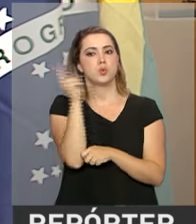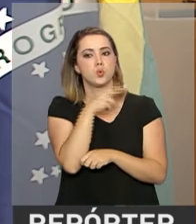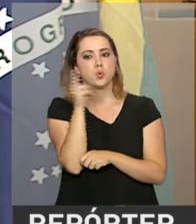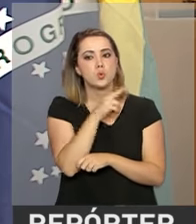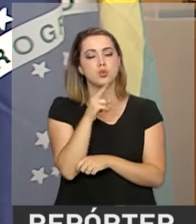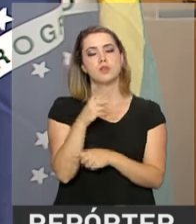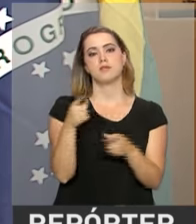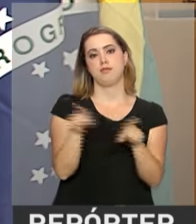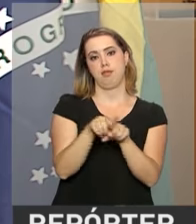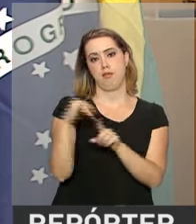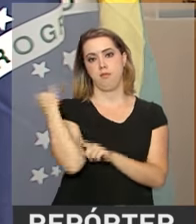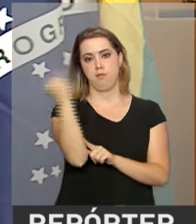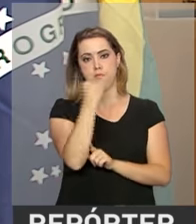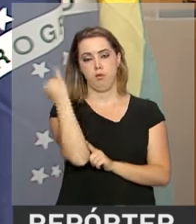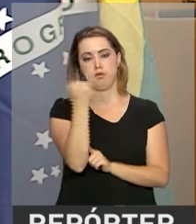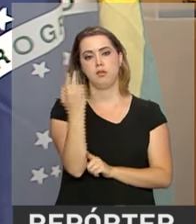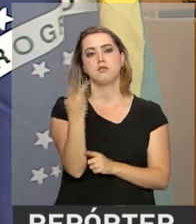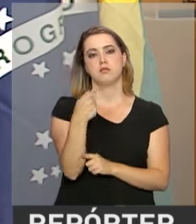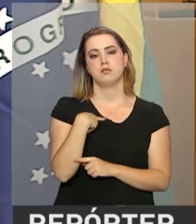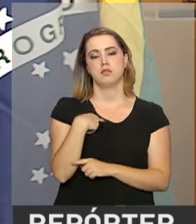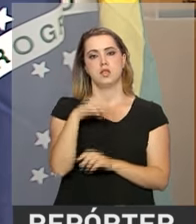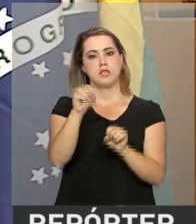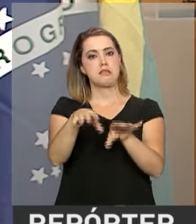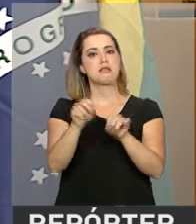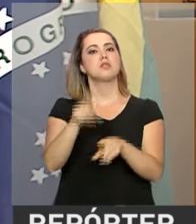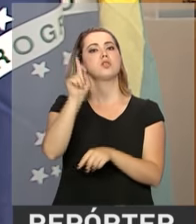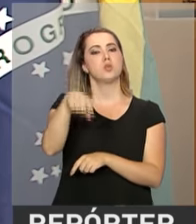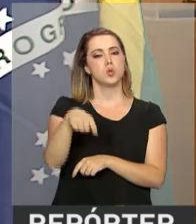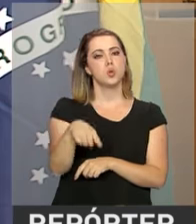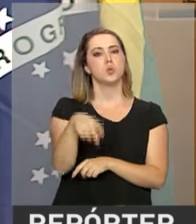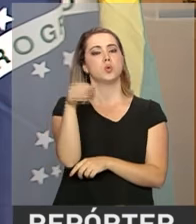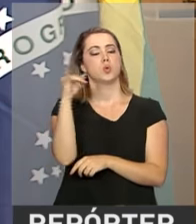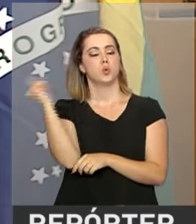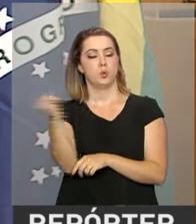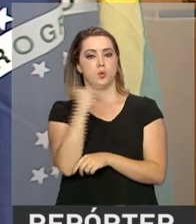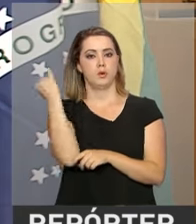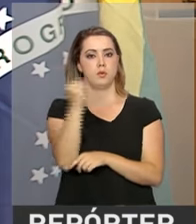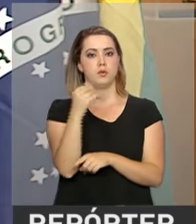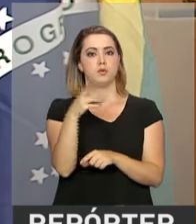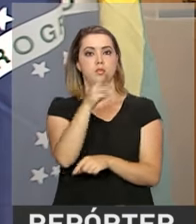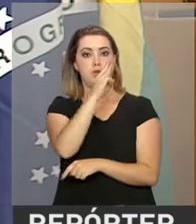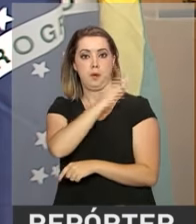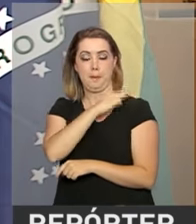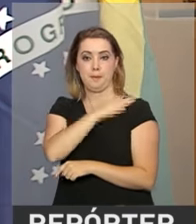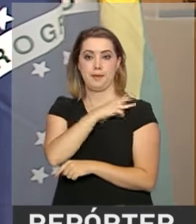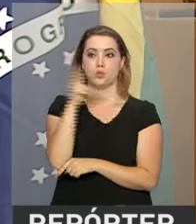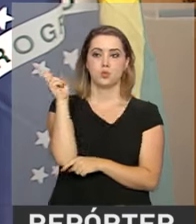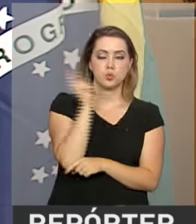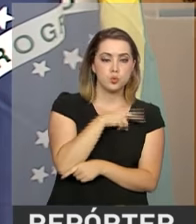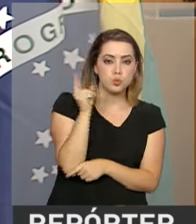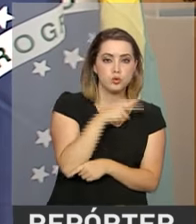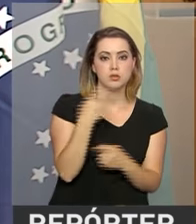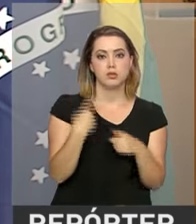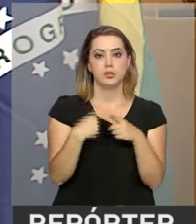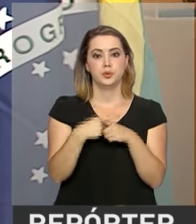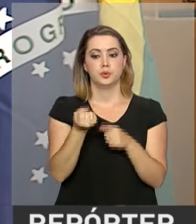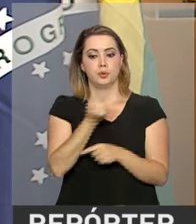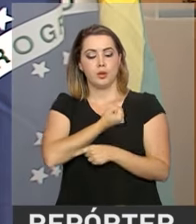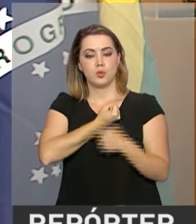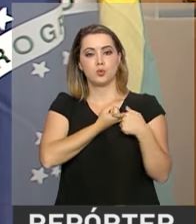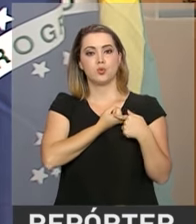relevância o tema educação é relevante e o tema ensino médio é urgente no Brasil já que os dados do